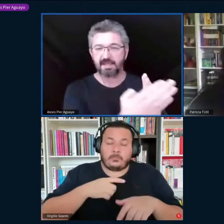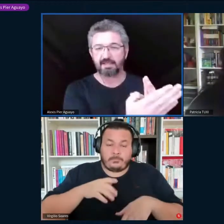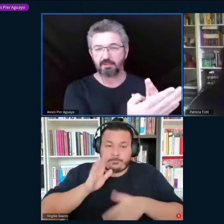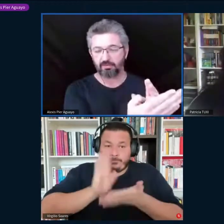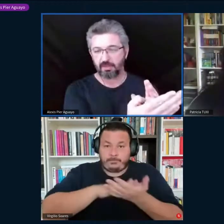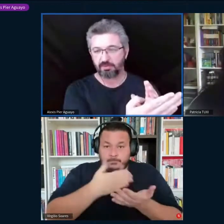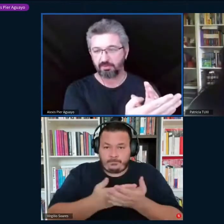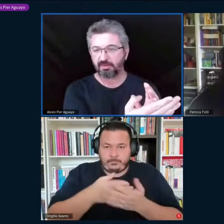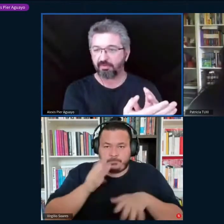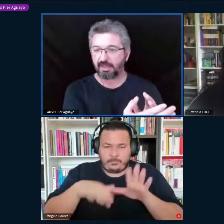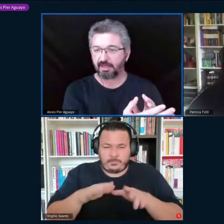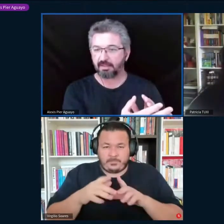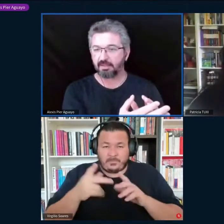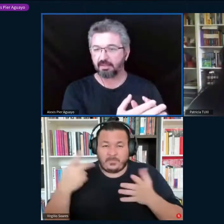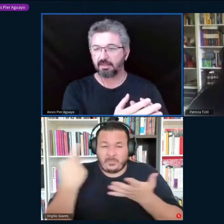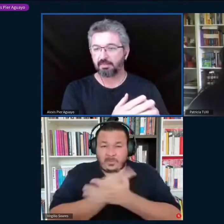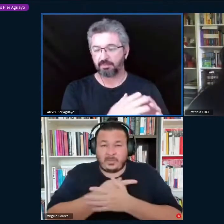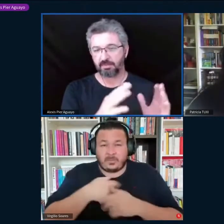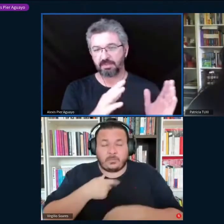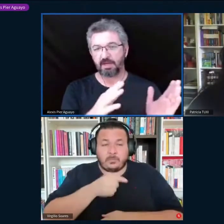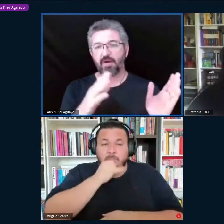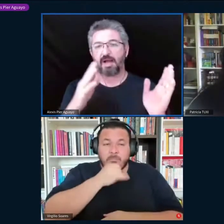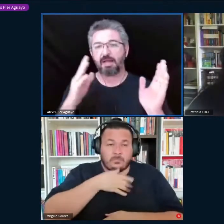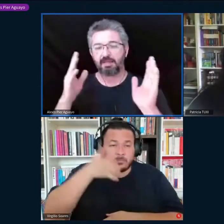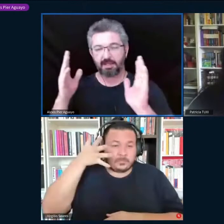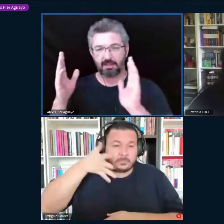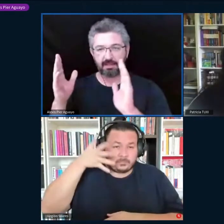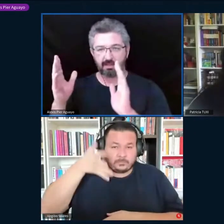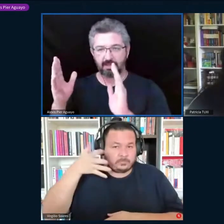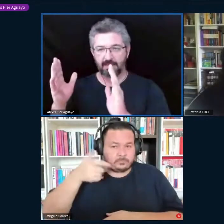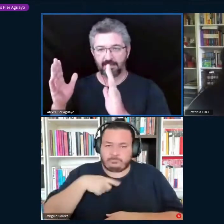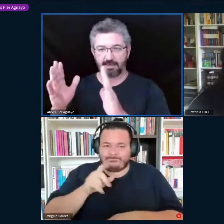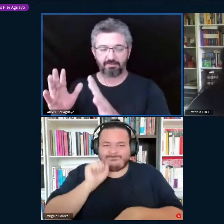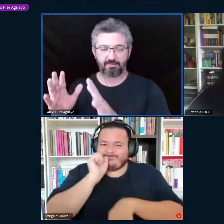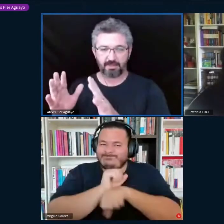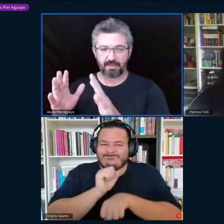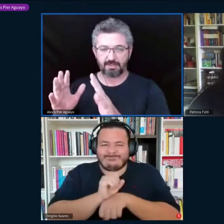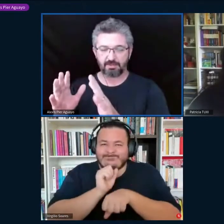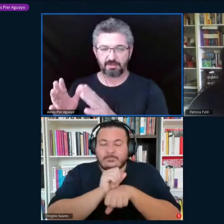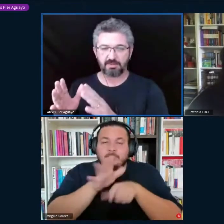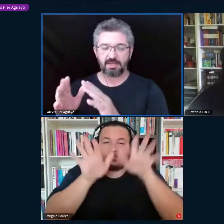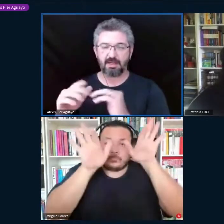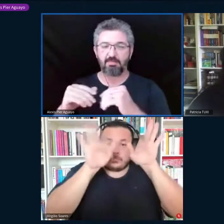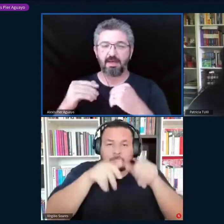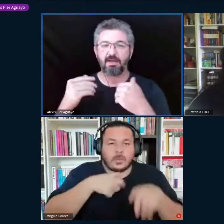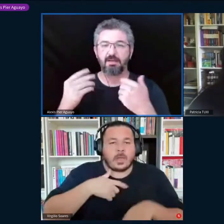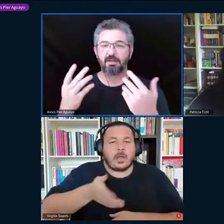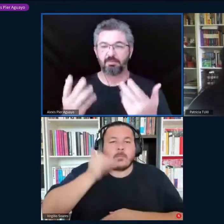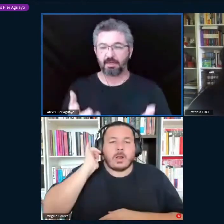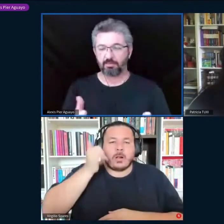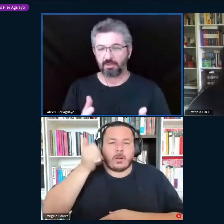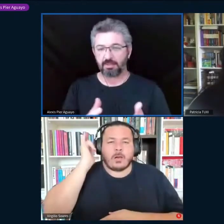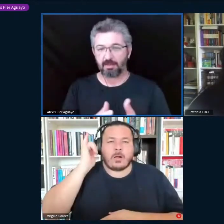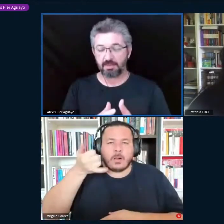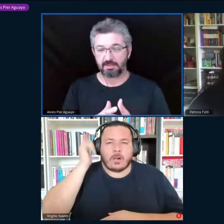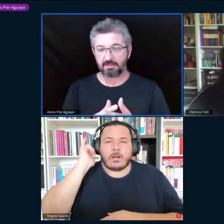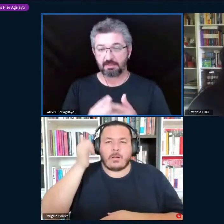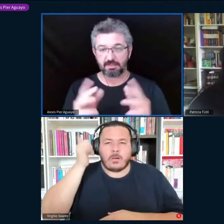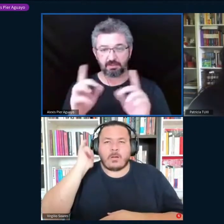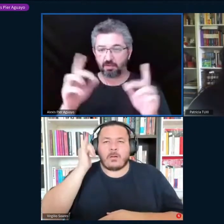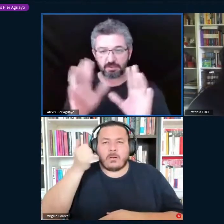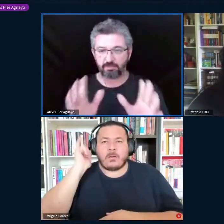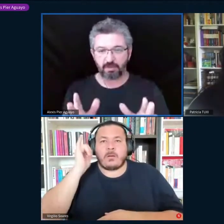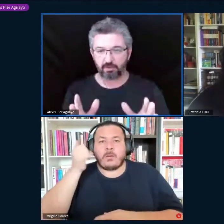acontece atravessada no meio de uma fala, não se aguarda aquele raciocínio se acabar para que um